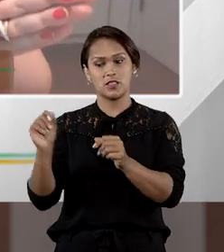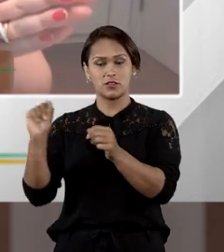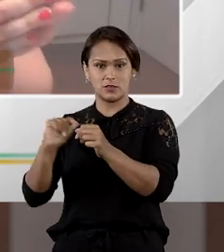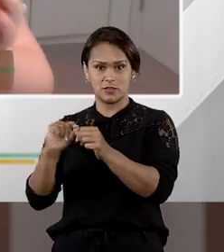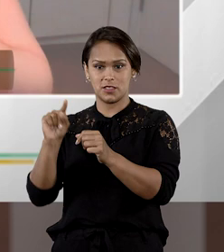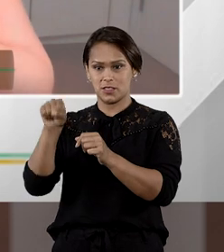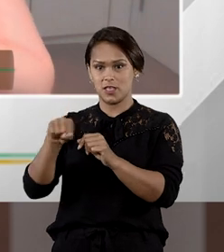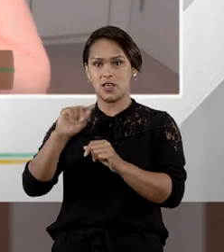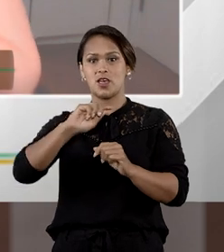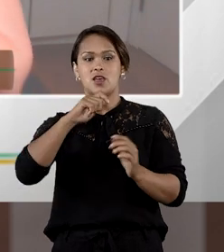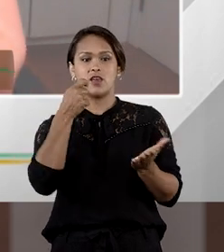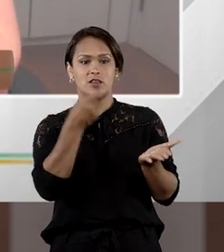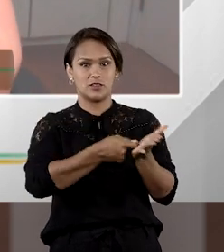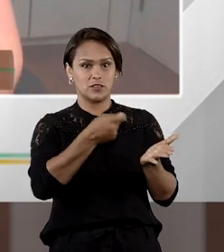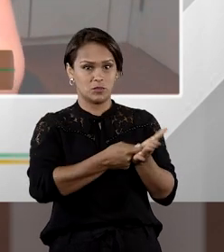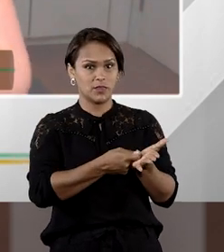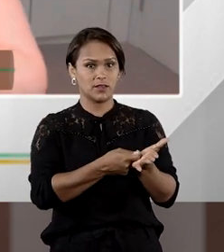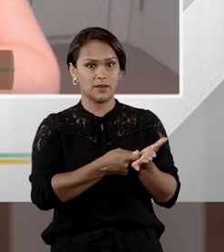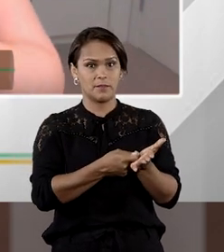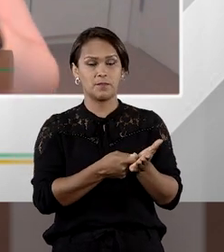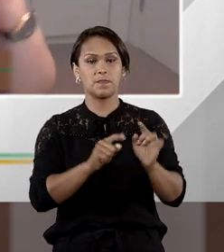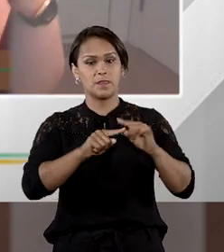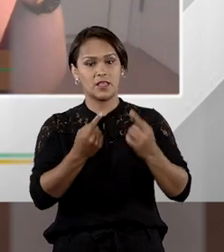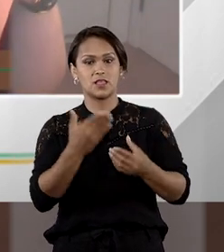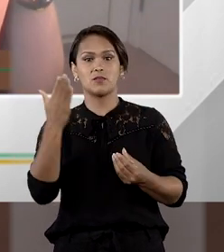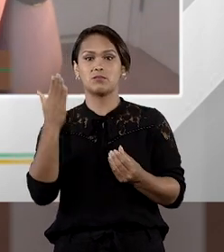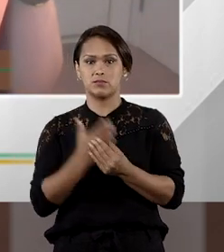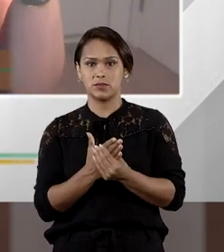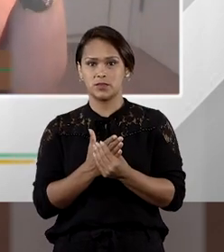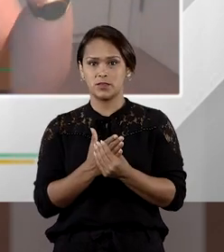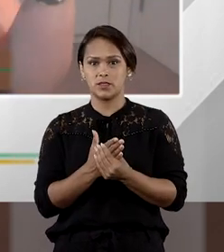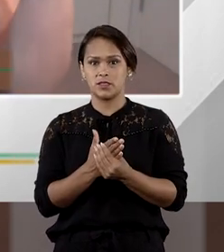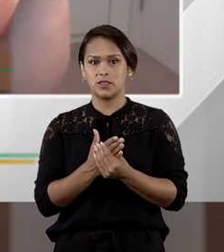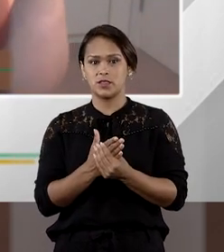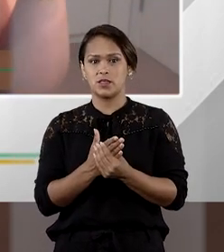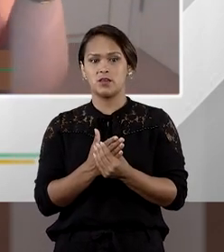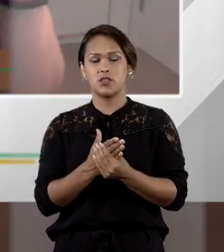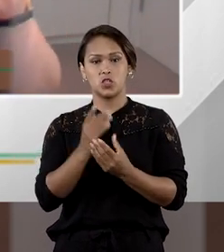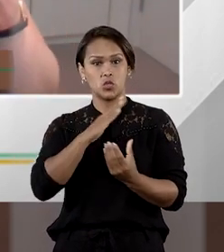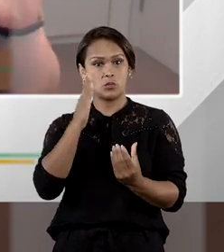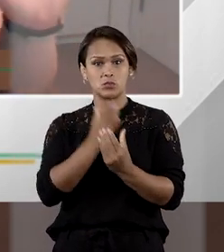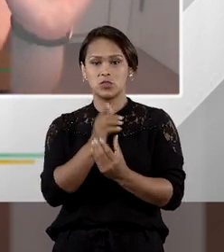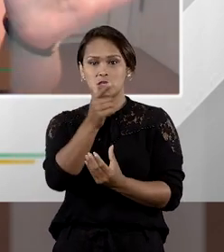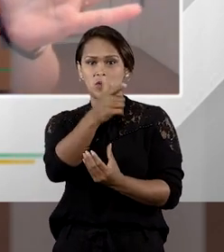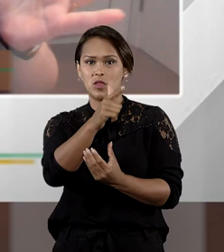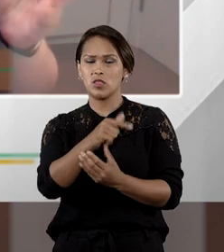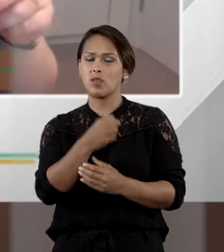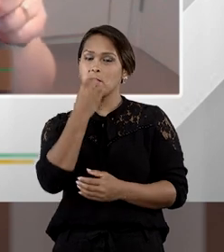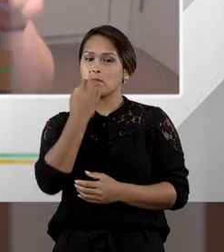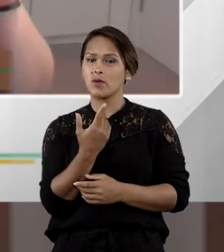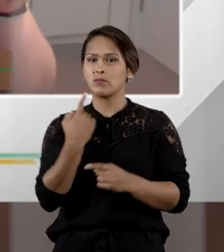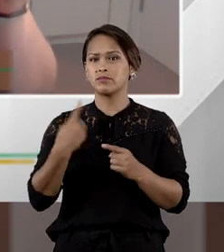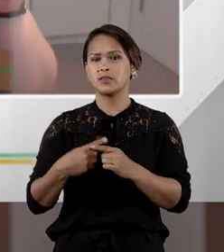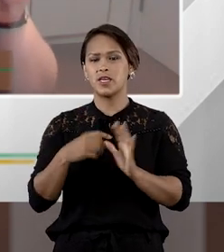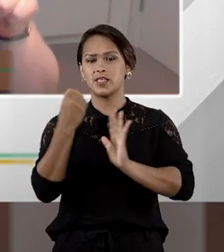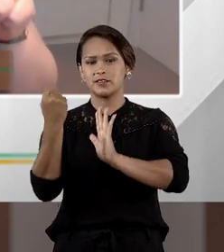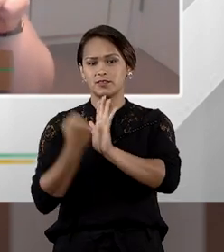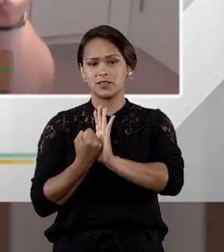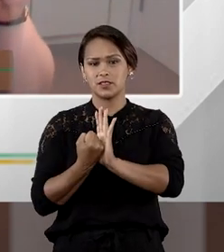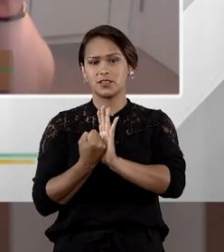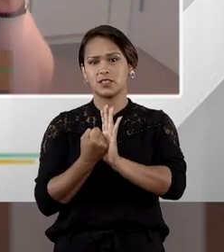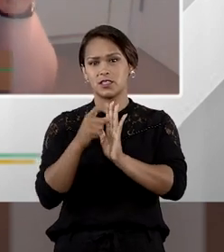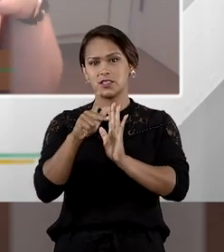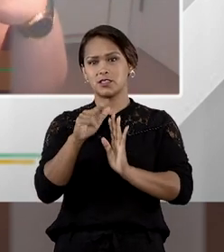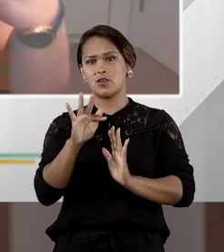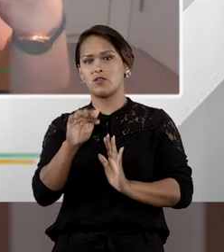fazer e uma obrigação de pagar. Então, processualmente, no prisma processual, não é muito bacana. Essa fixação que o